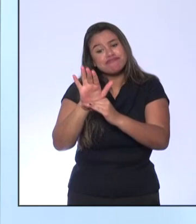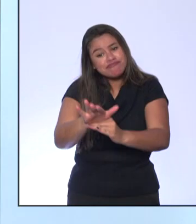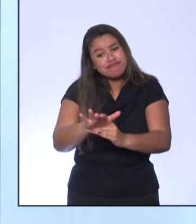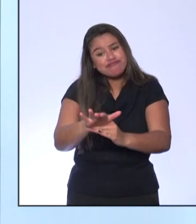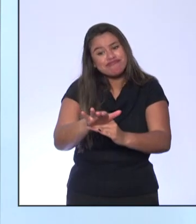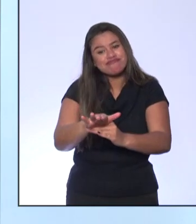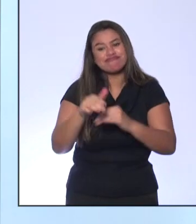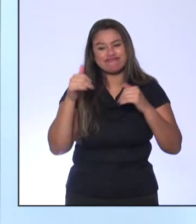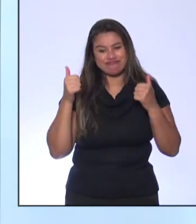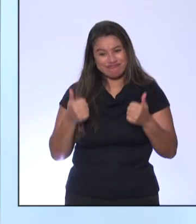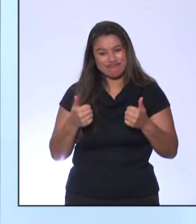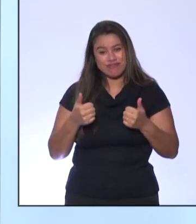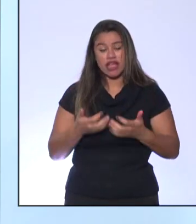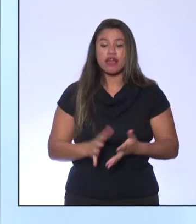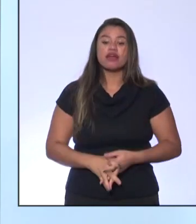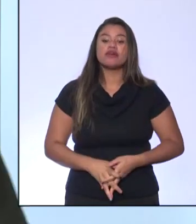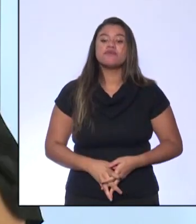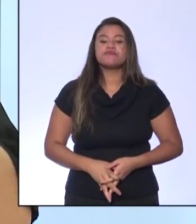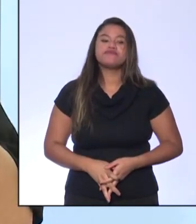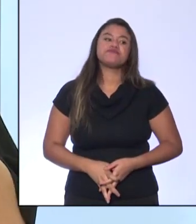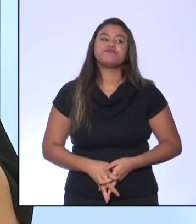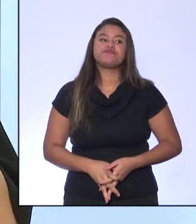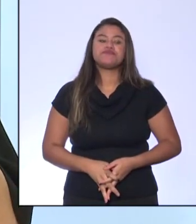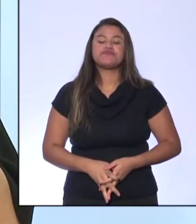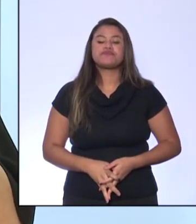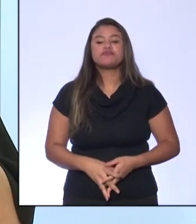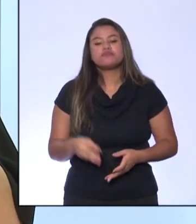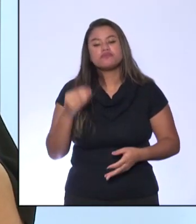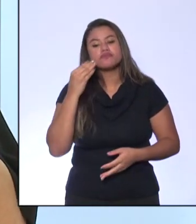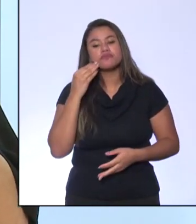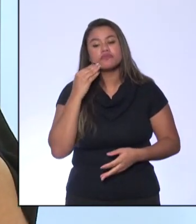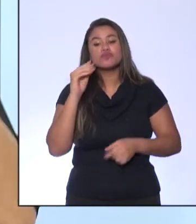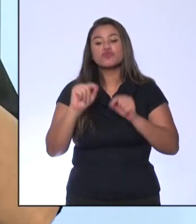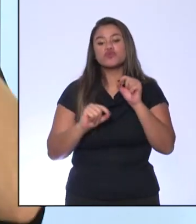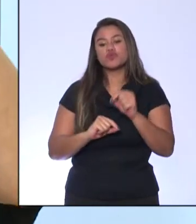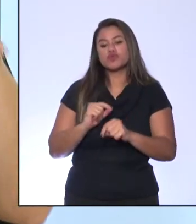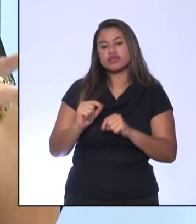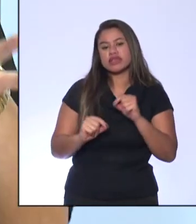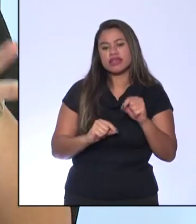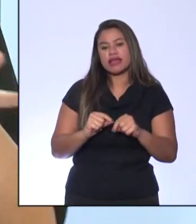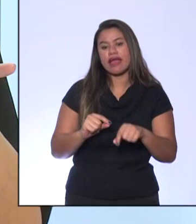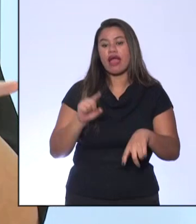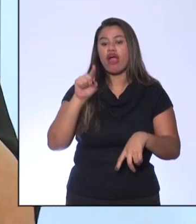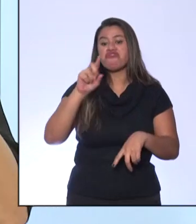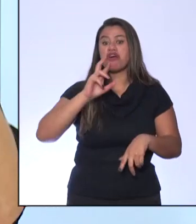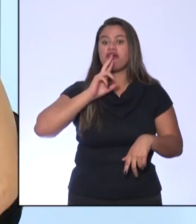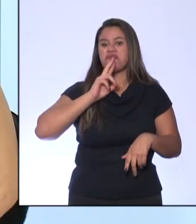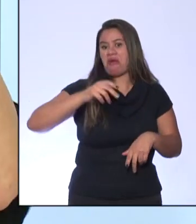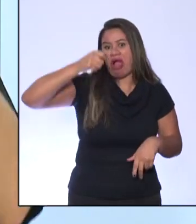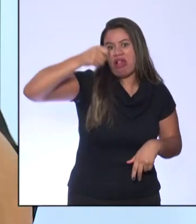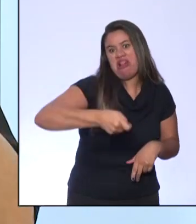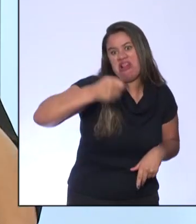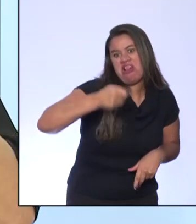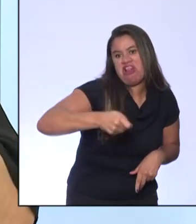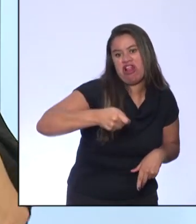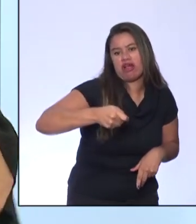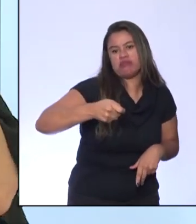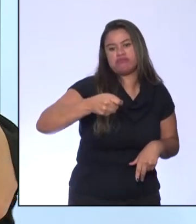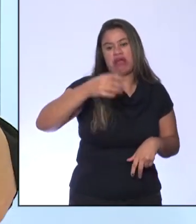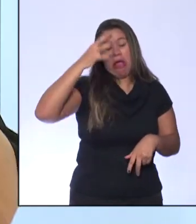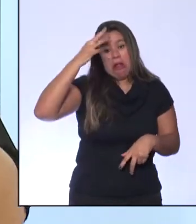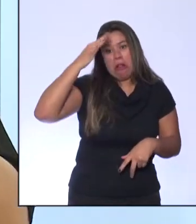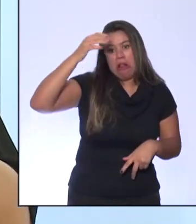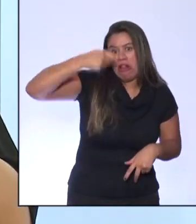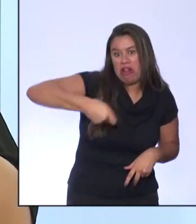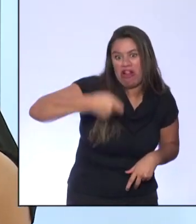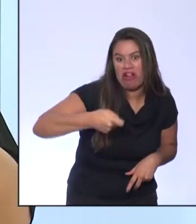não direcionando, não fazendo com que vocês sejam obrigados a responder ou a refletir no